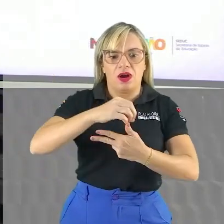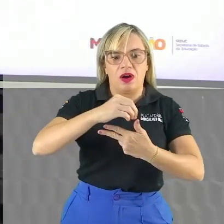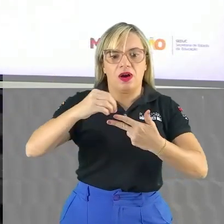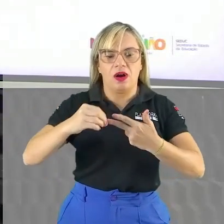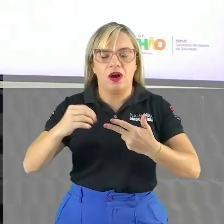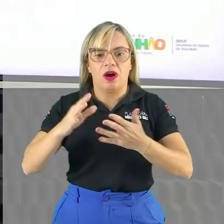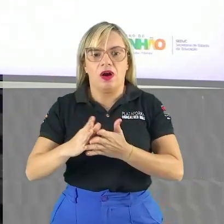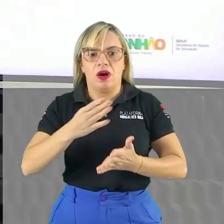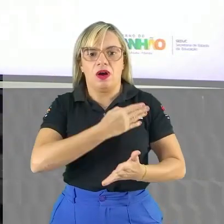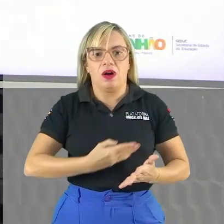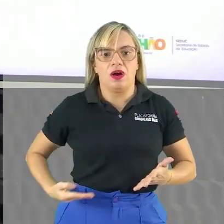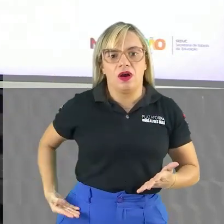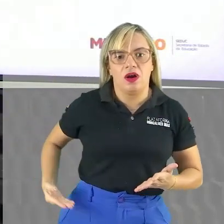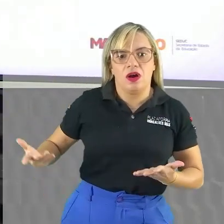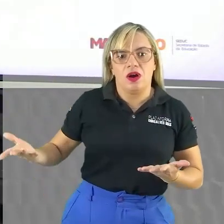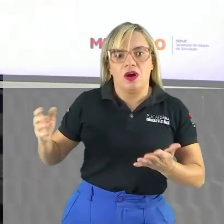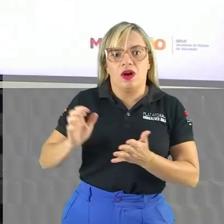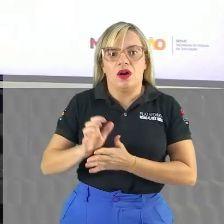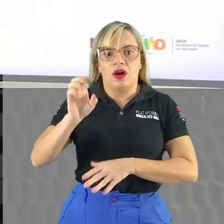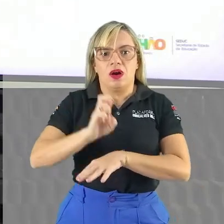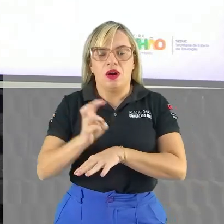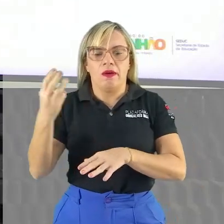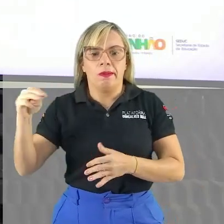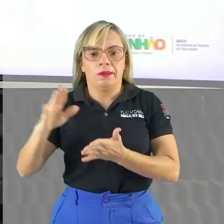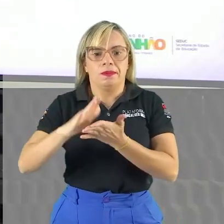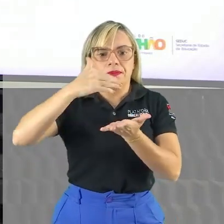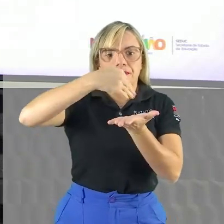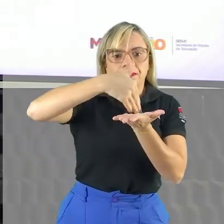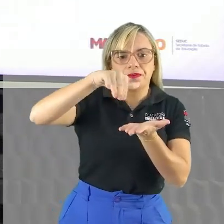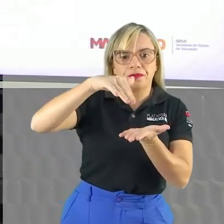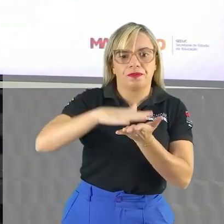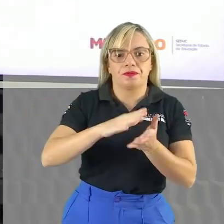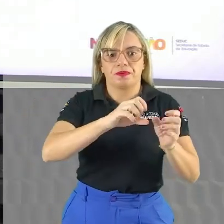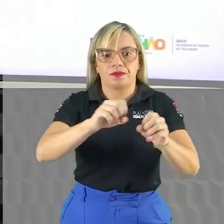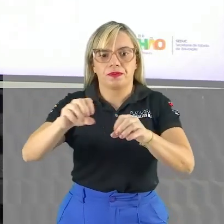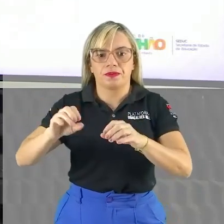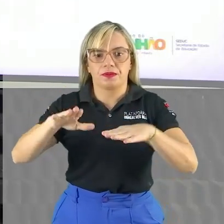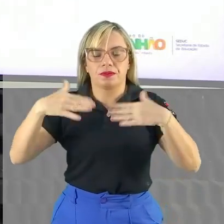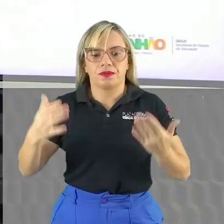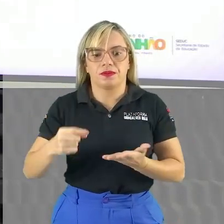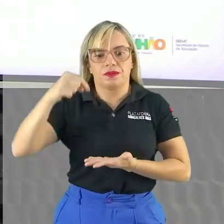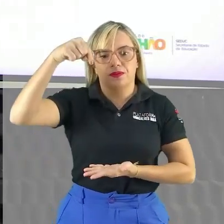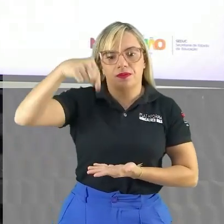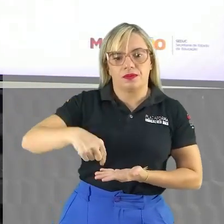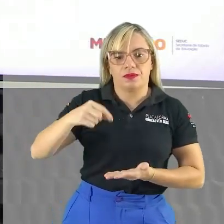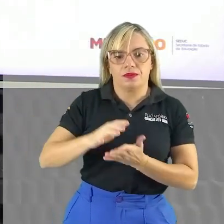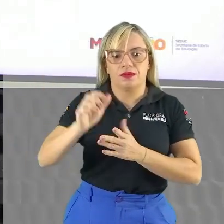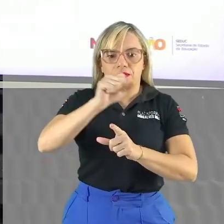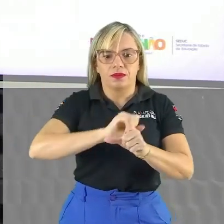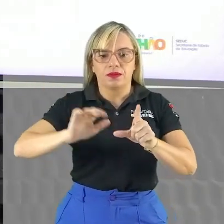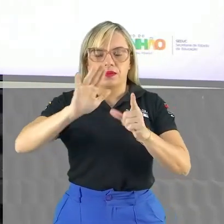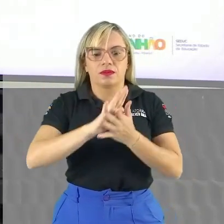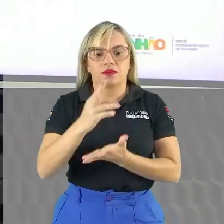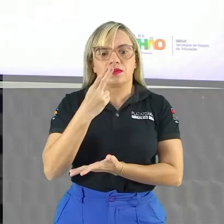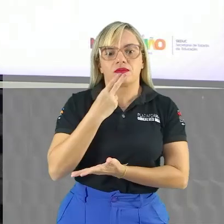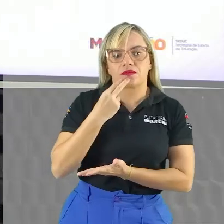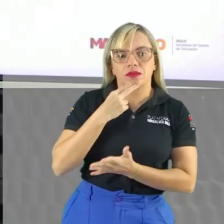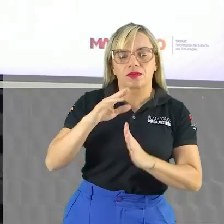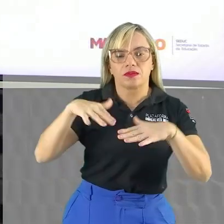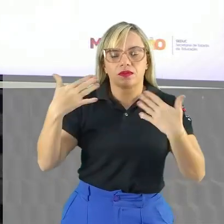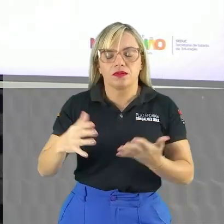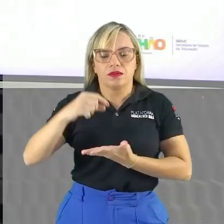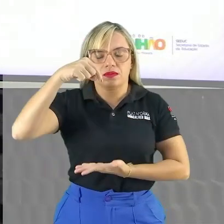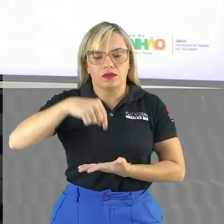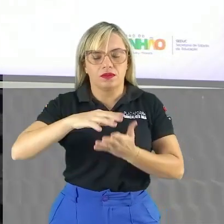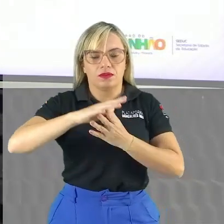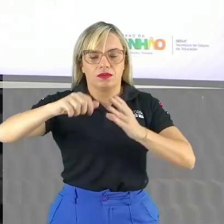Governo do Estado do Maranhão, através da Secretaria de Estado de Educação, aqui na plataforma Gonçalves Dias. Aqui